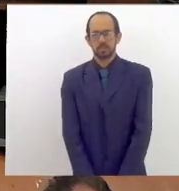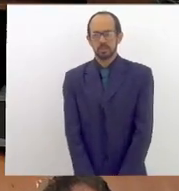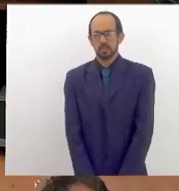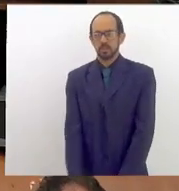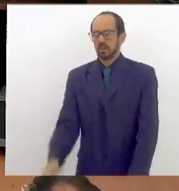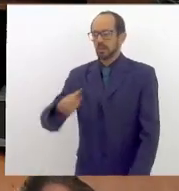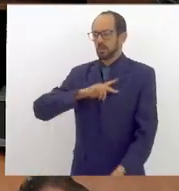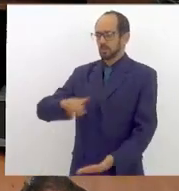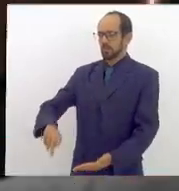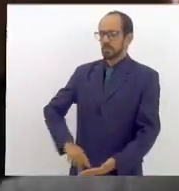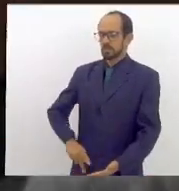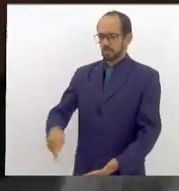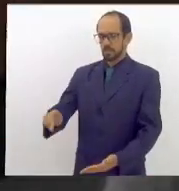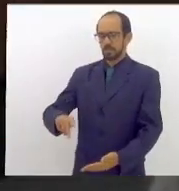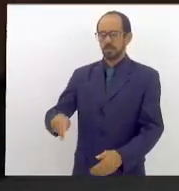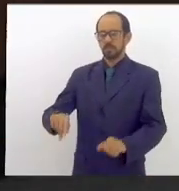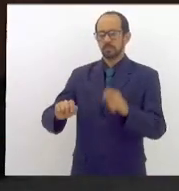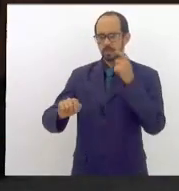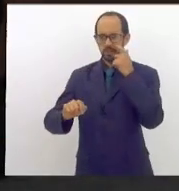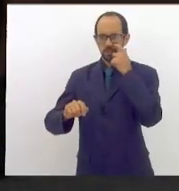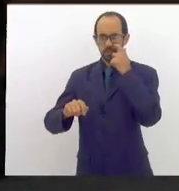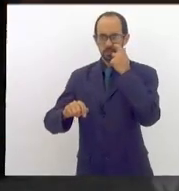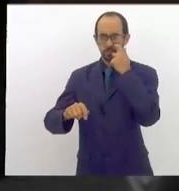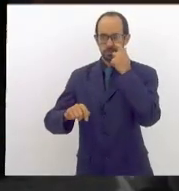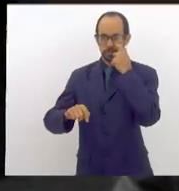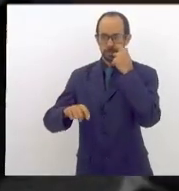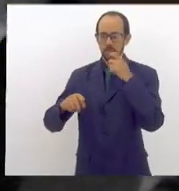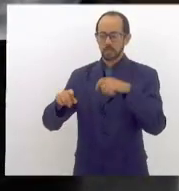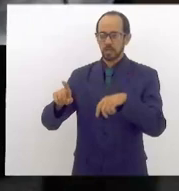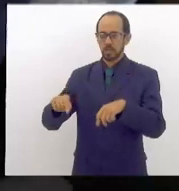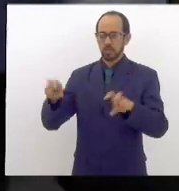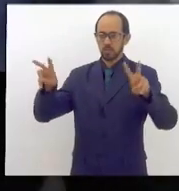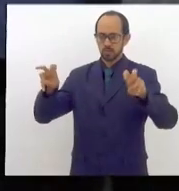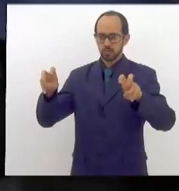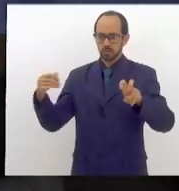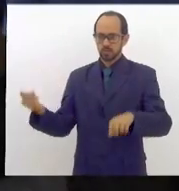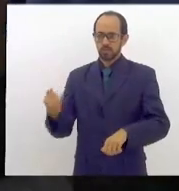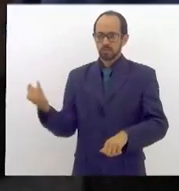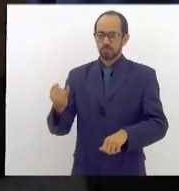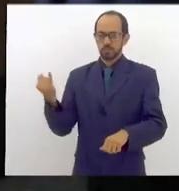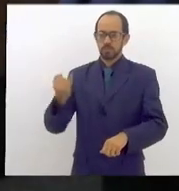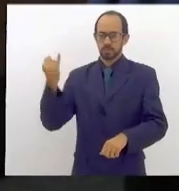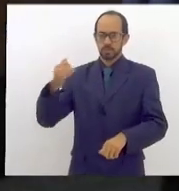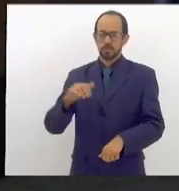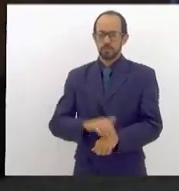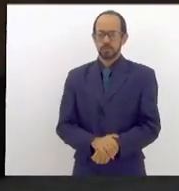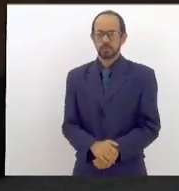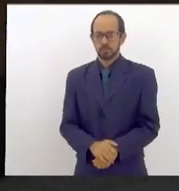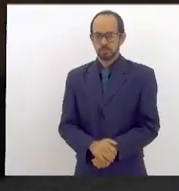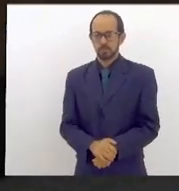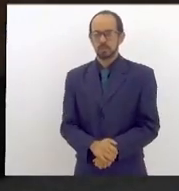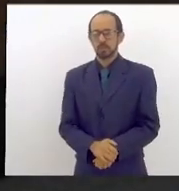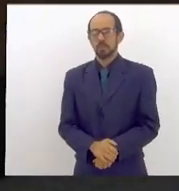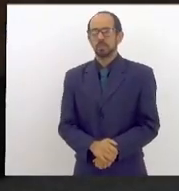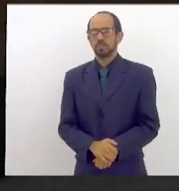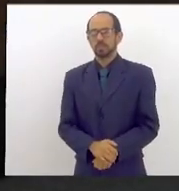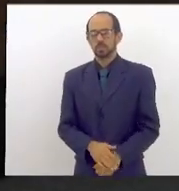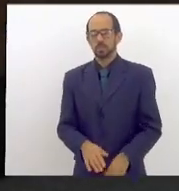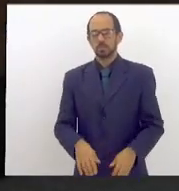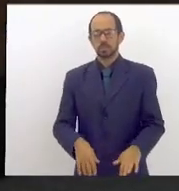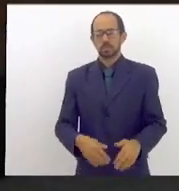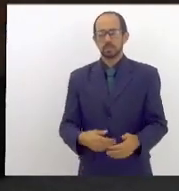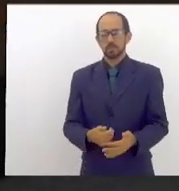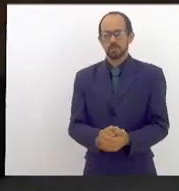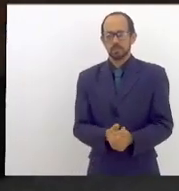Presidente é uma pauta muito importante é um consórcio interestadual sobre agenda do clima dos grandes desafios da humanidade é justamente